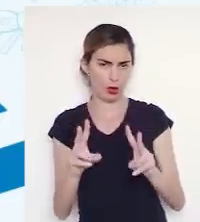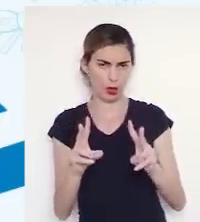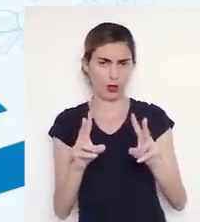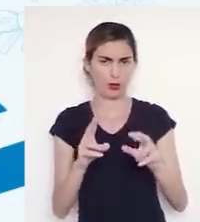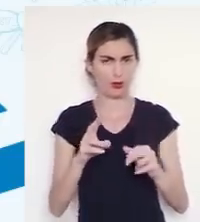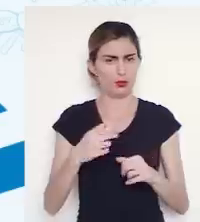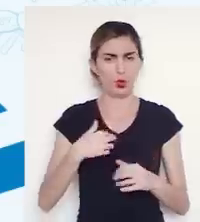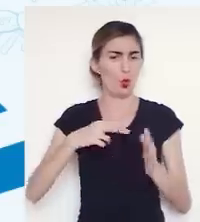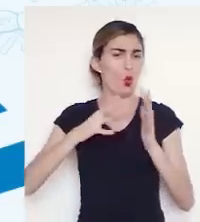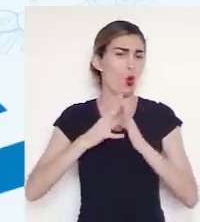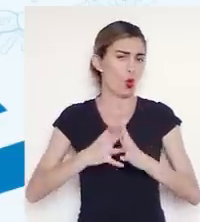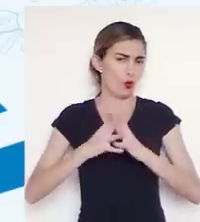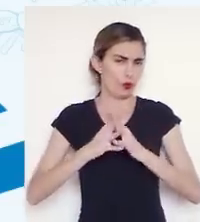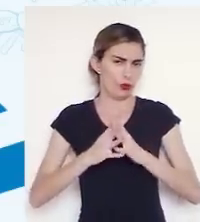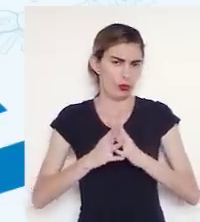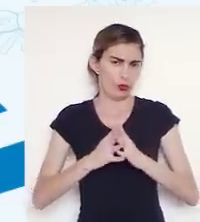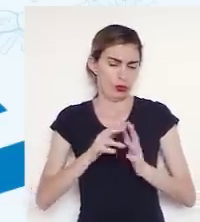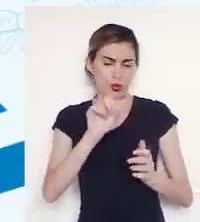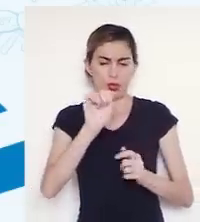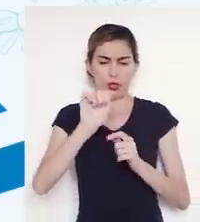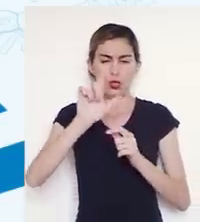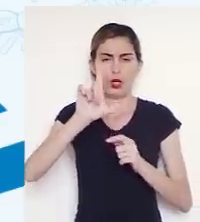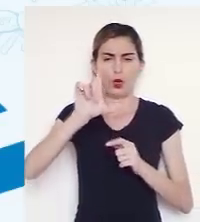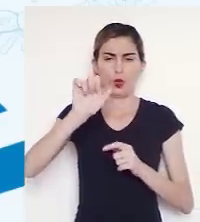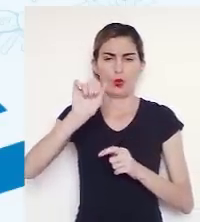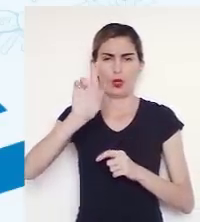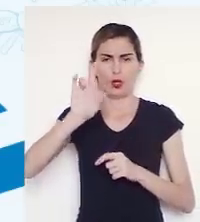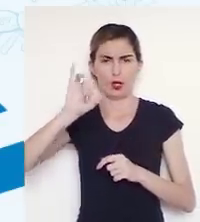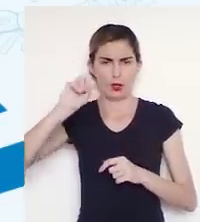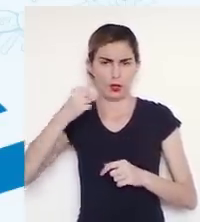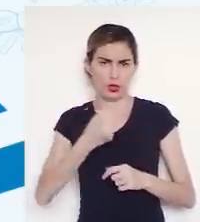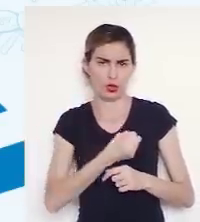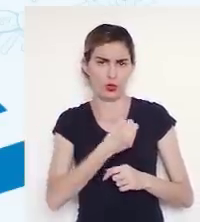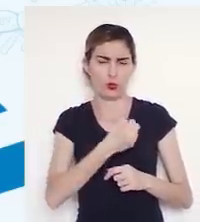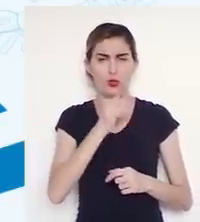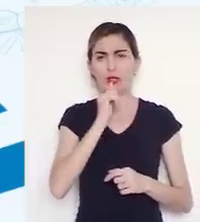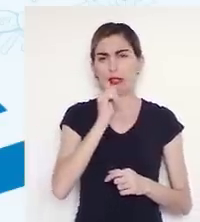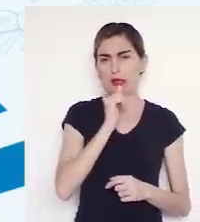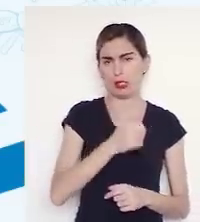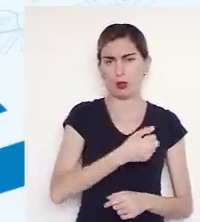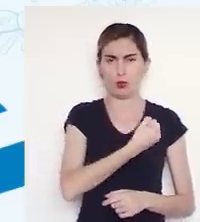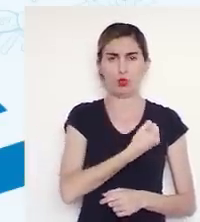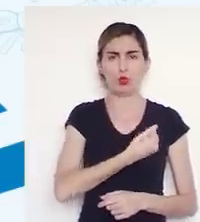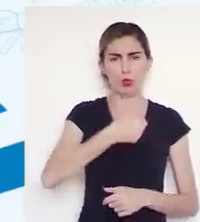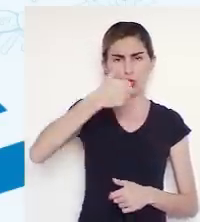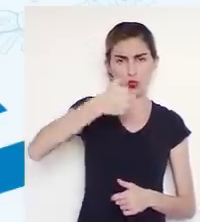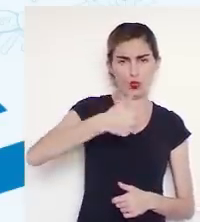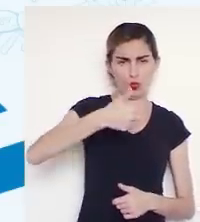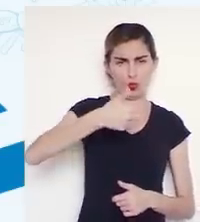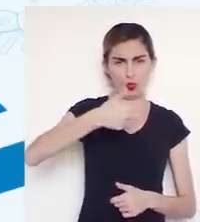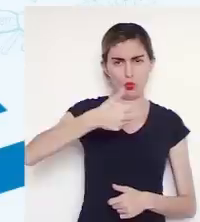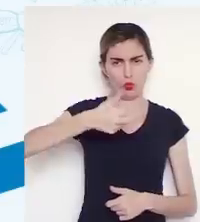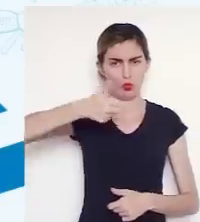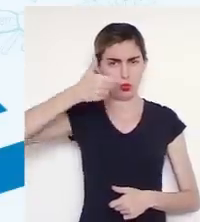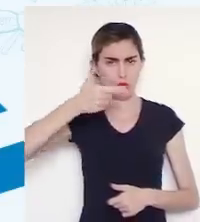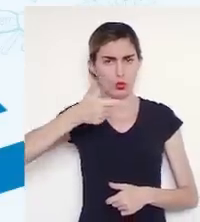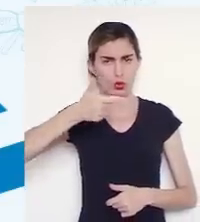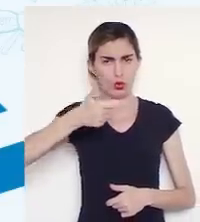Legal? Não confunda algarismo com número, tá bom? Então, o algarismo é o símbolo, tá joia?